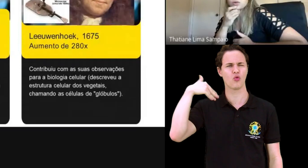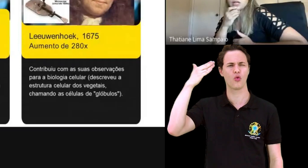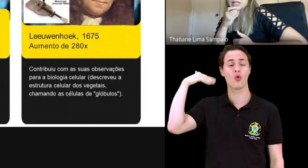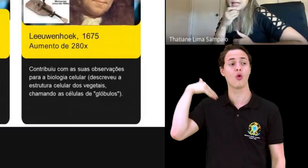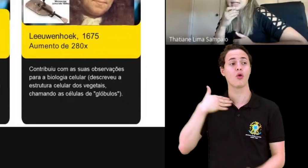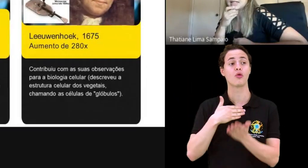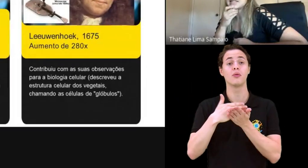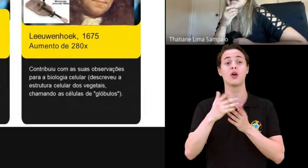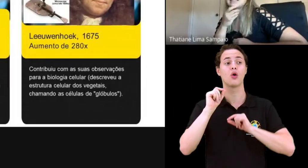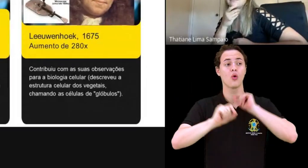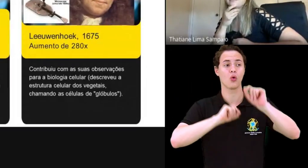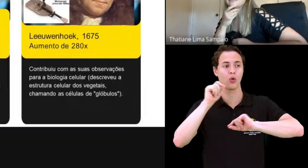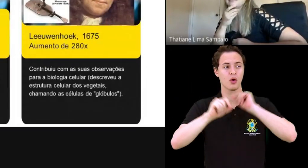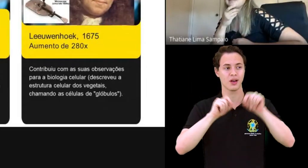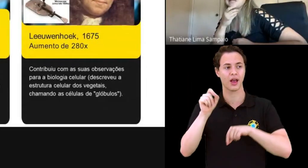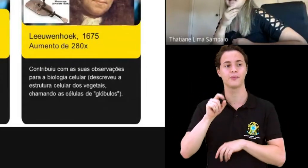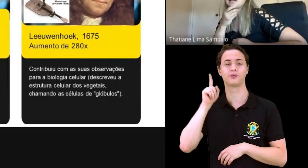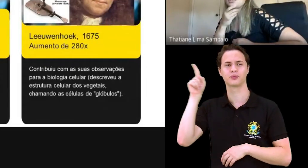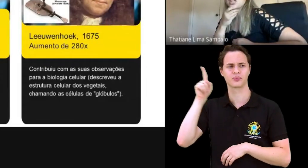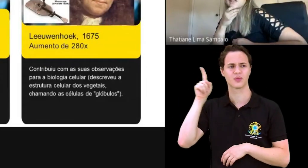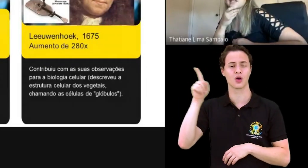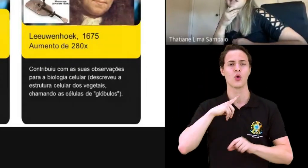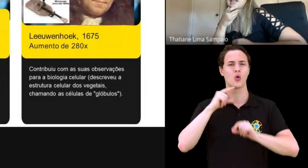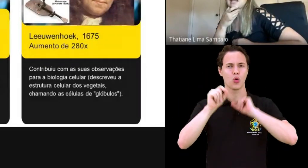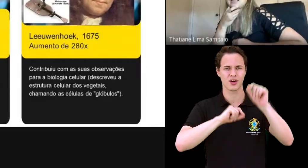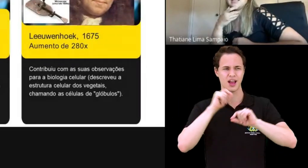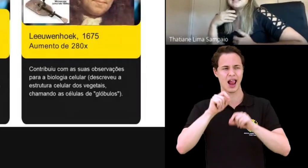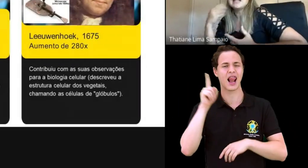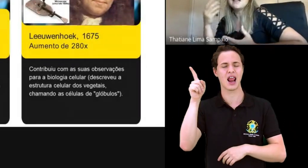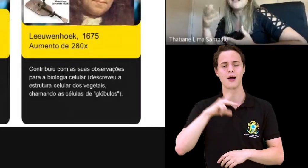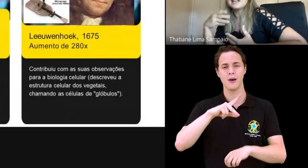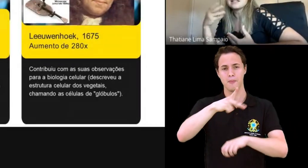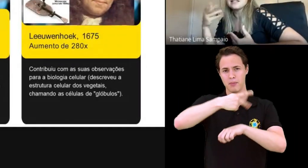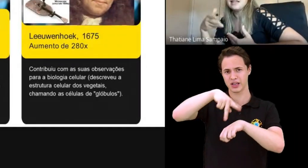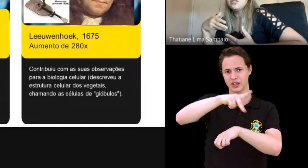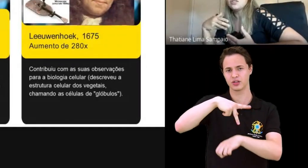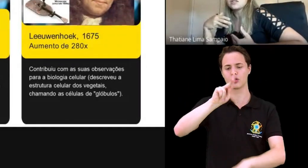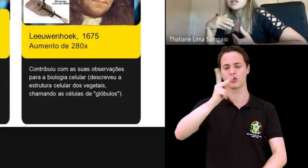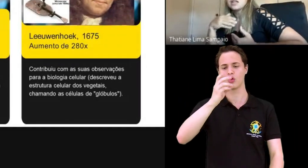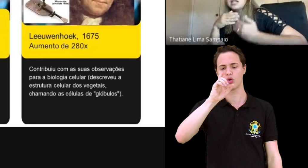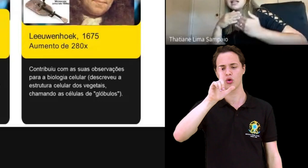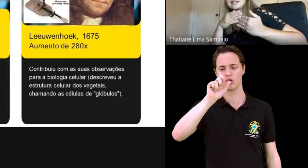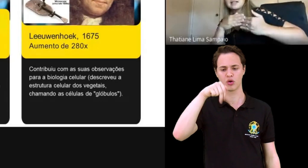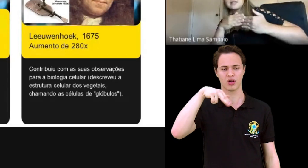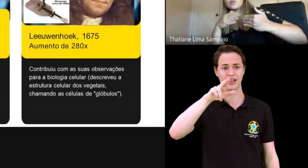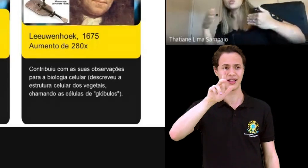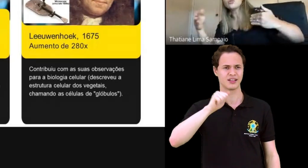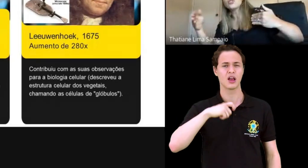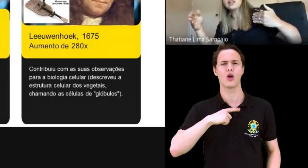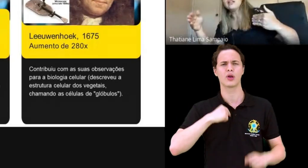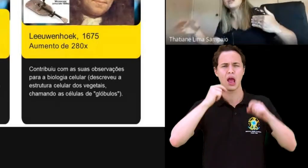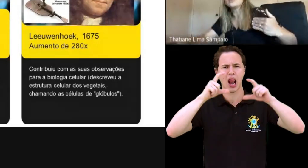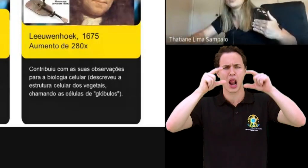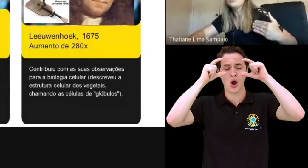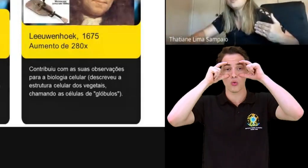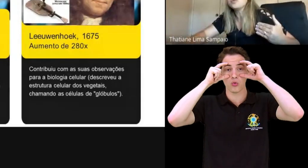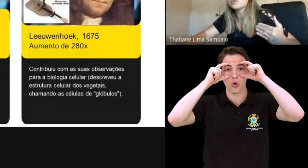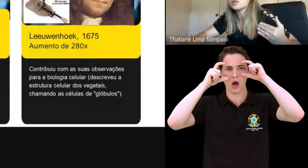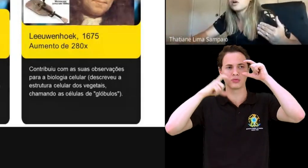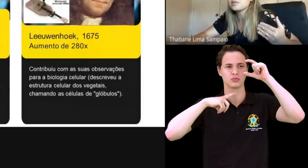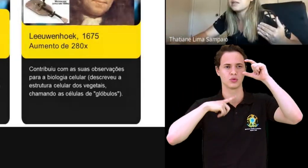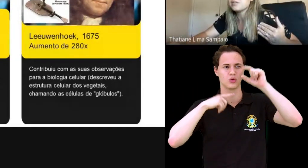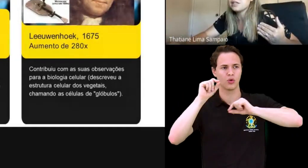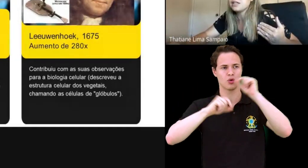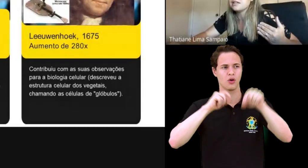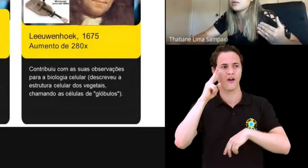óculos holandeses da família Jensen, que inseria várias lentes, e esse conjunto de lentes nos tubos,